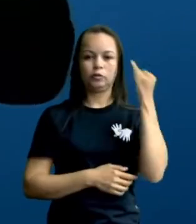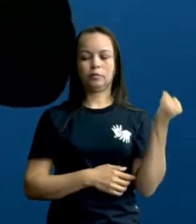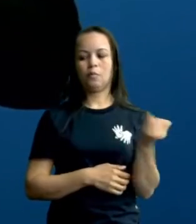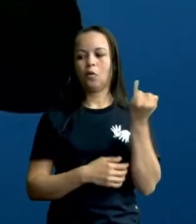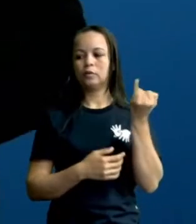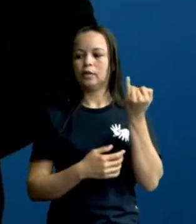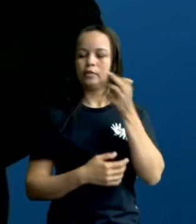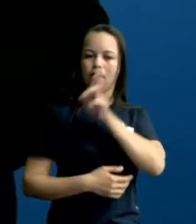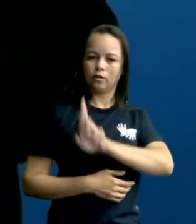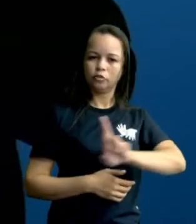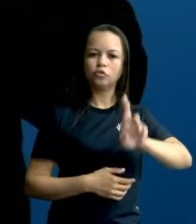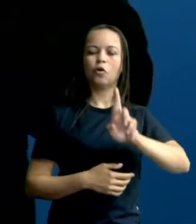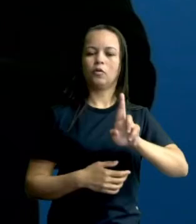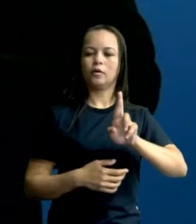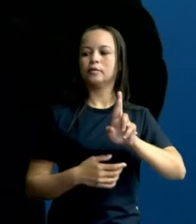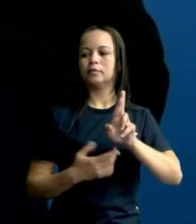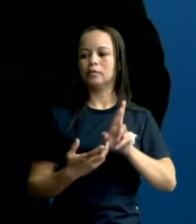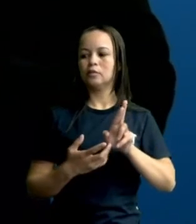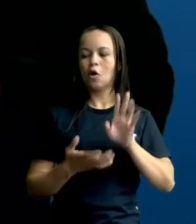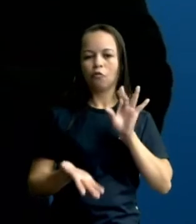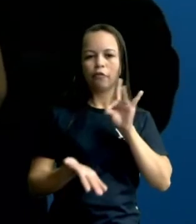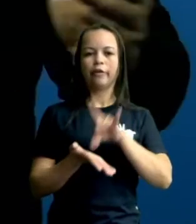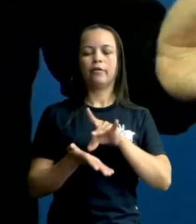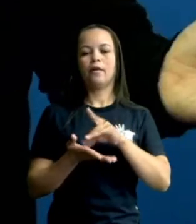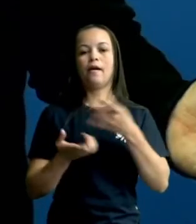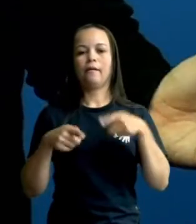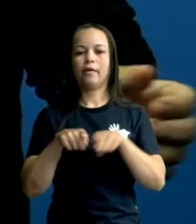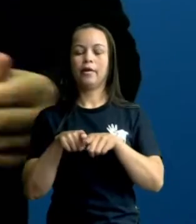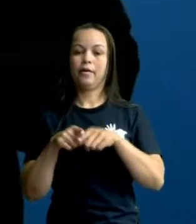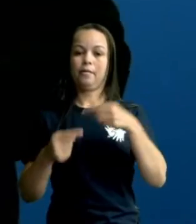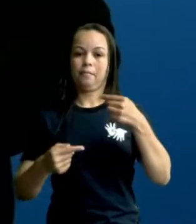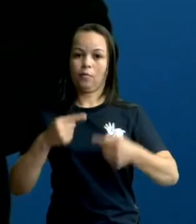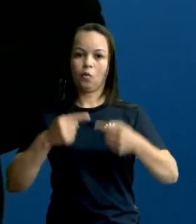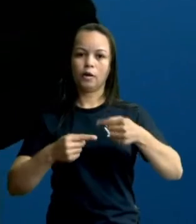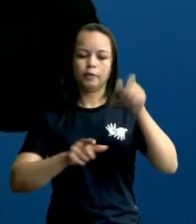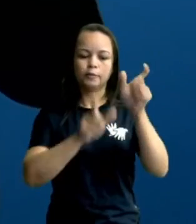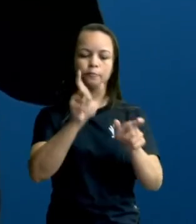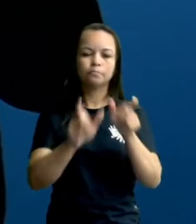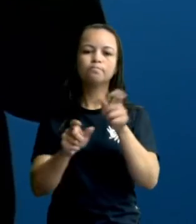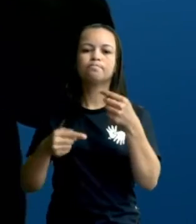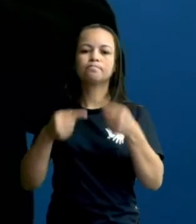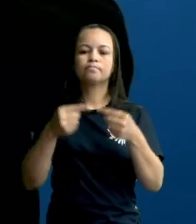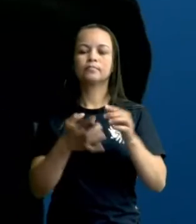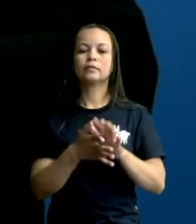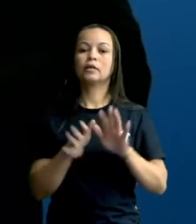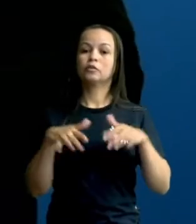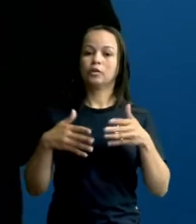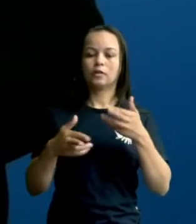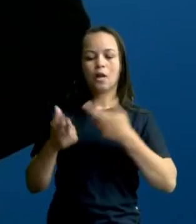e políticas. Todos também exigem uma linguagem formal, já que aqui há uma relação de